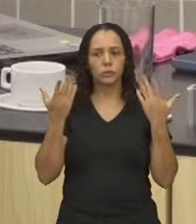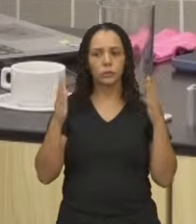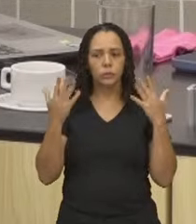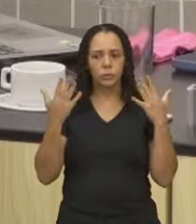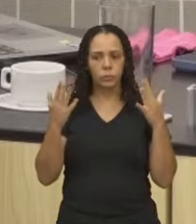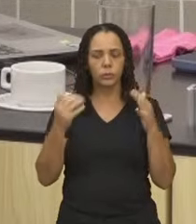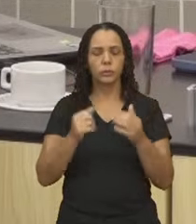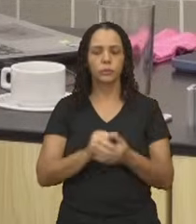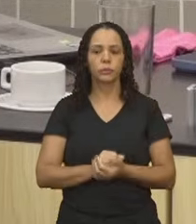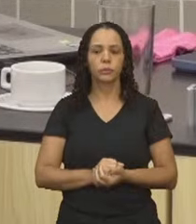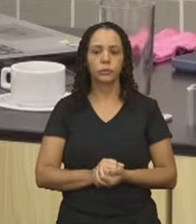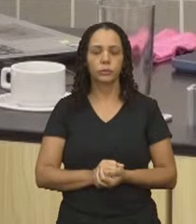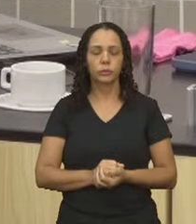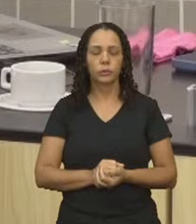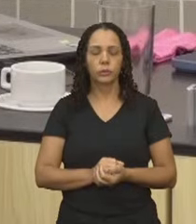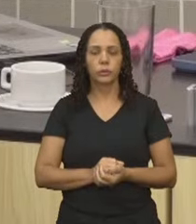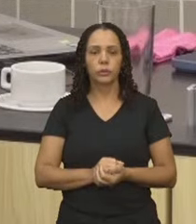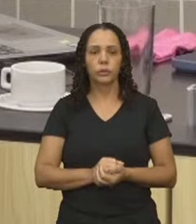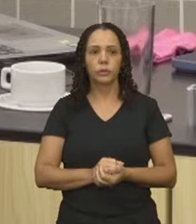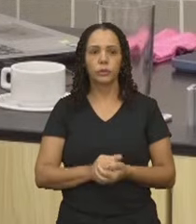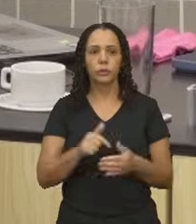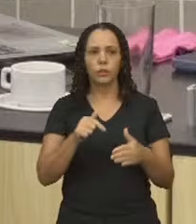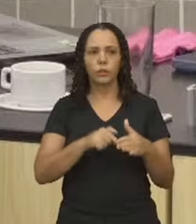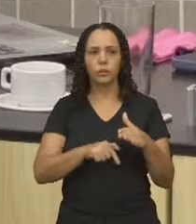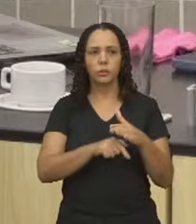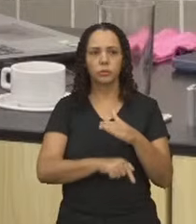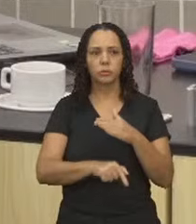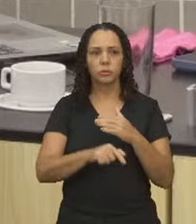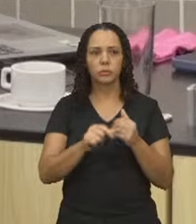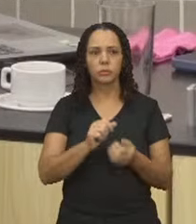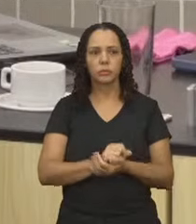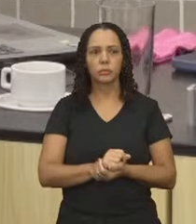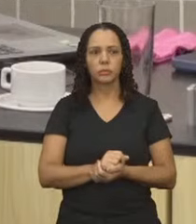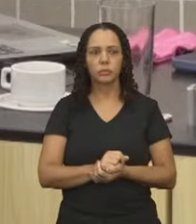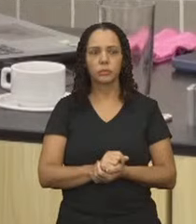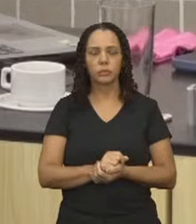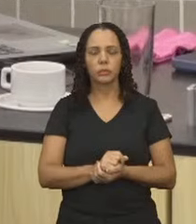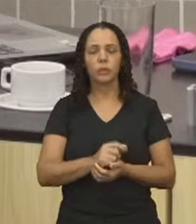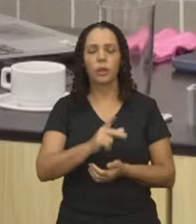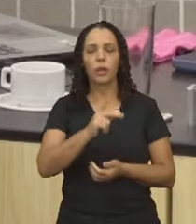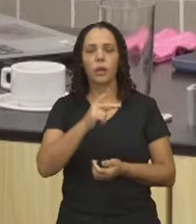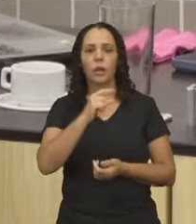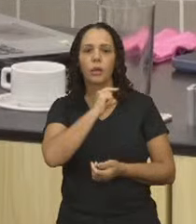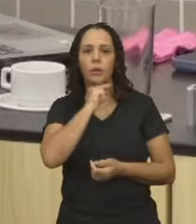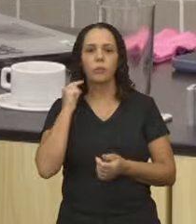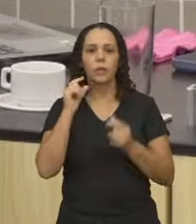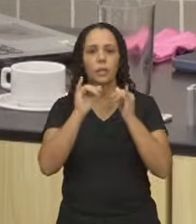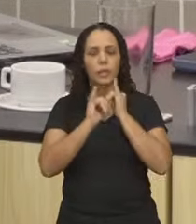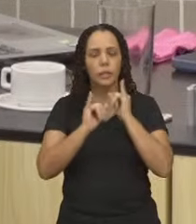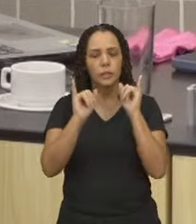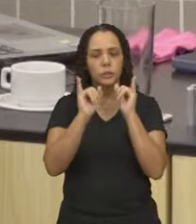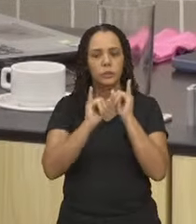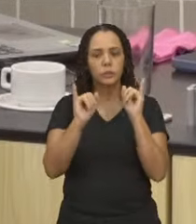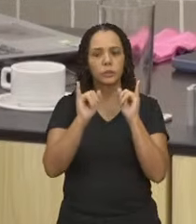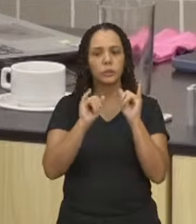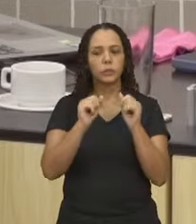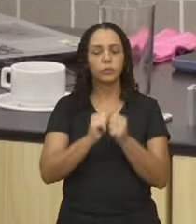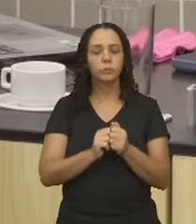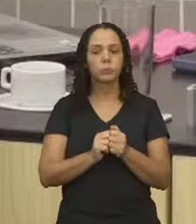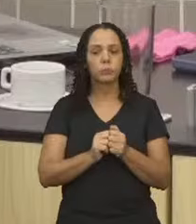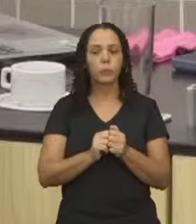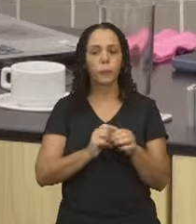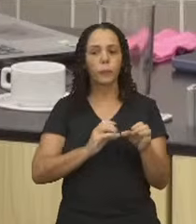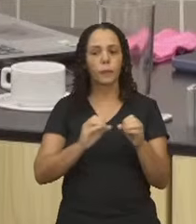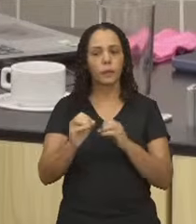Com profundidade teológica e firmeza pastoral, padre Luiz Carlos anunciou a totalidade da obra de